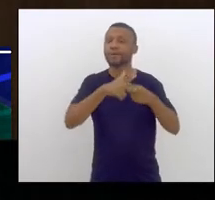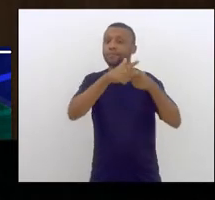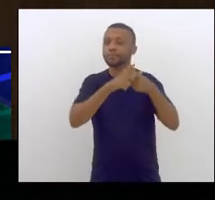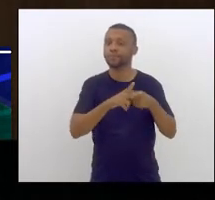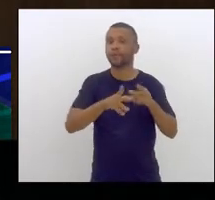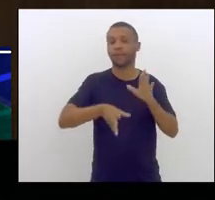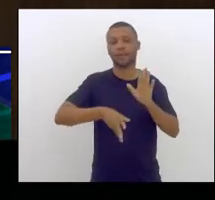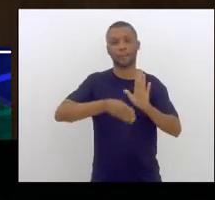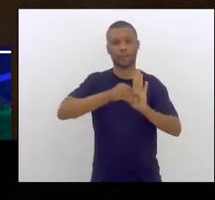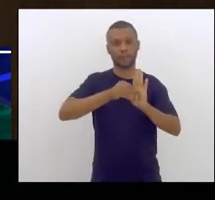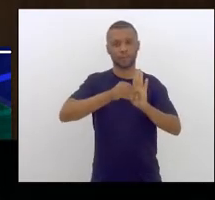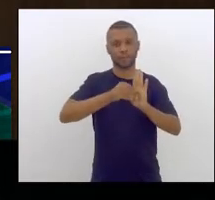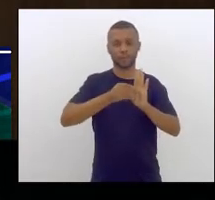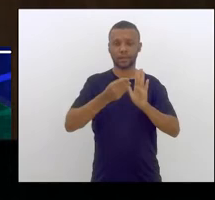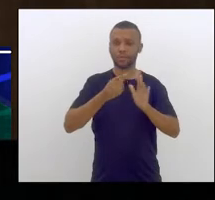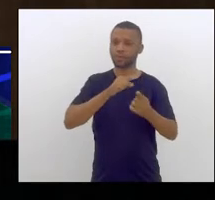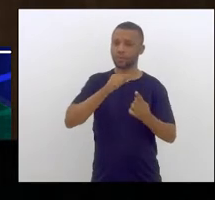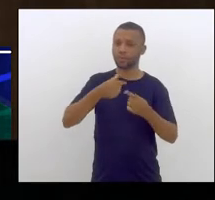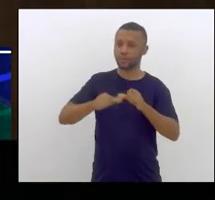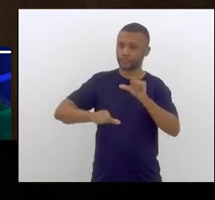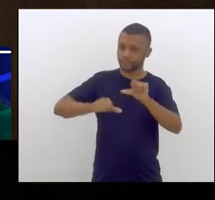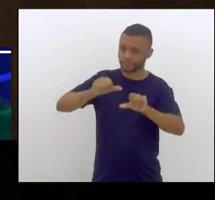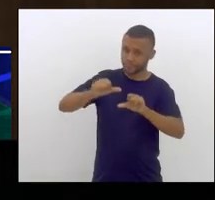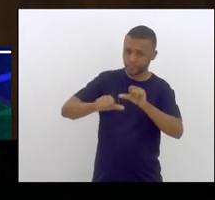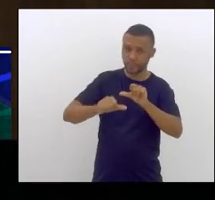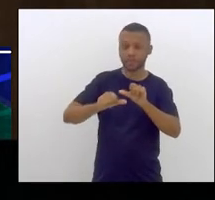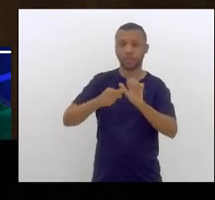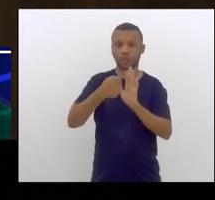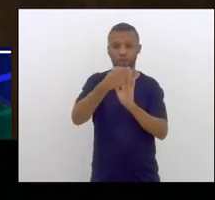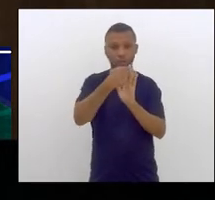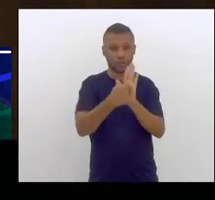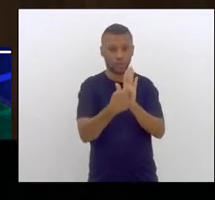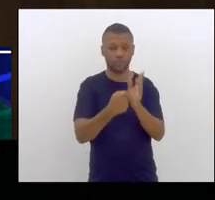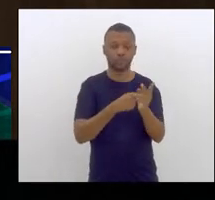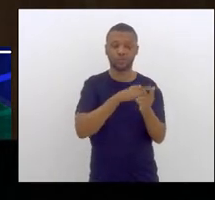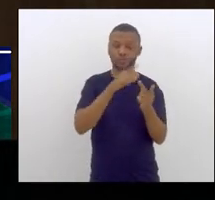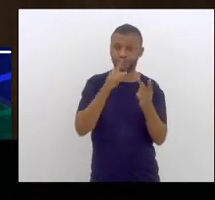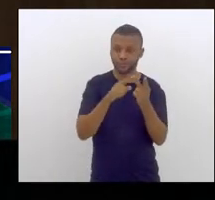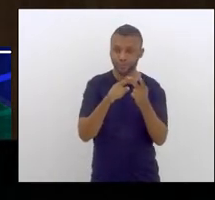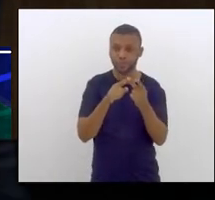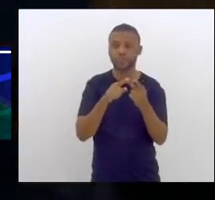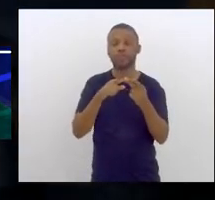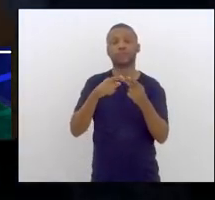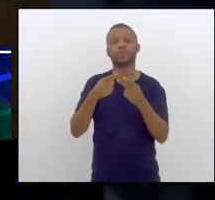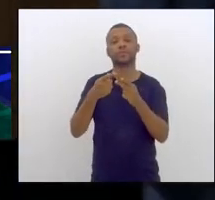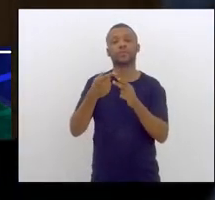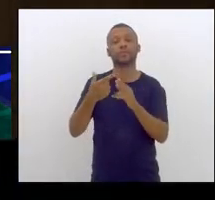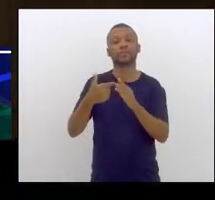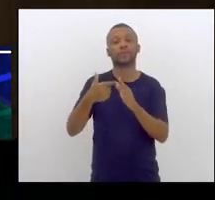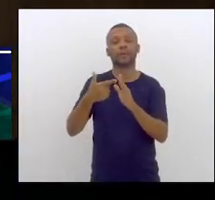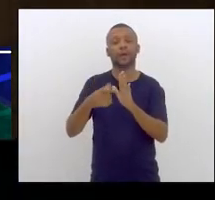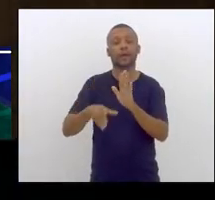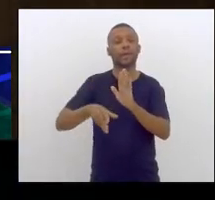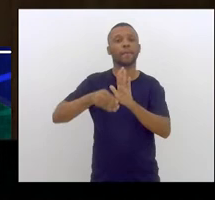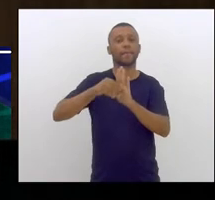emendas. Emenda modificativa à ementa, emenda modificativa ao